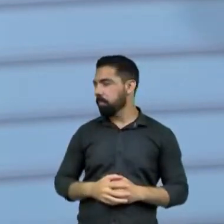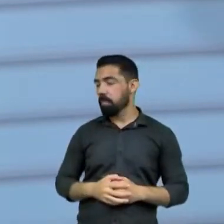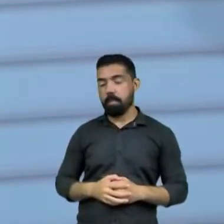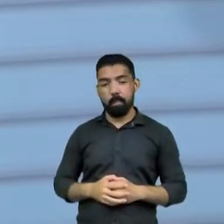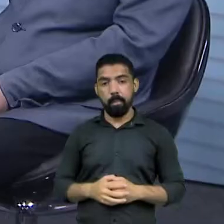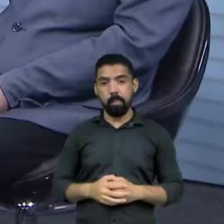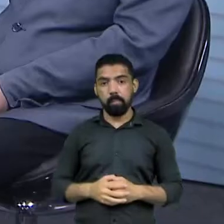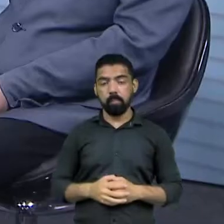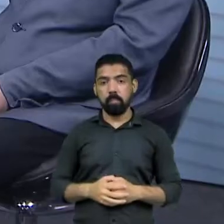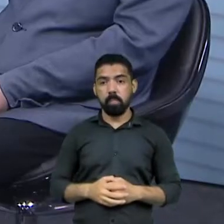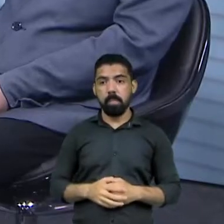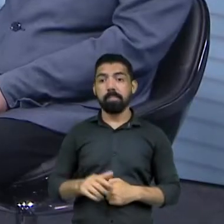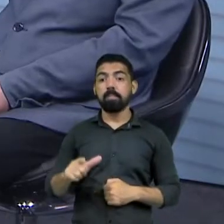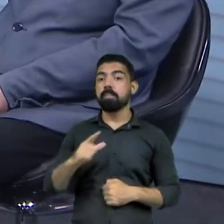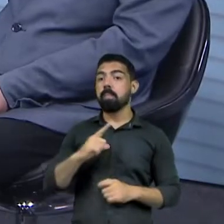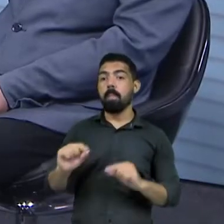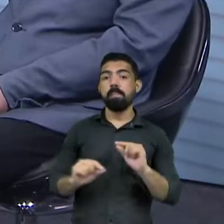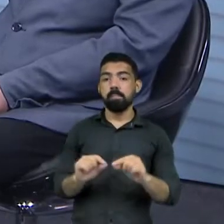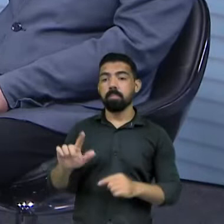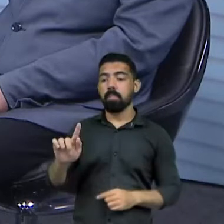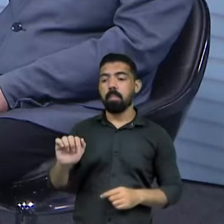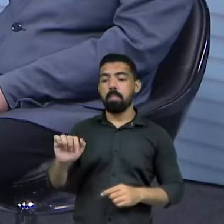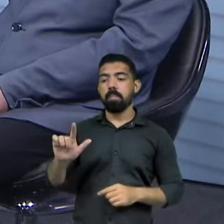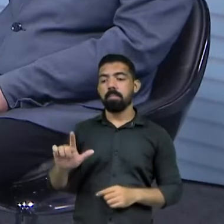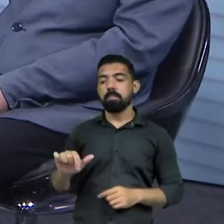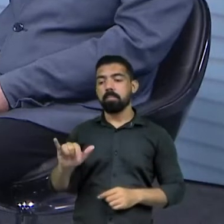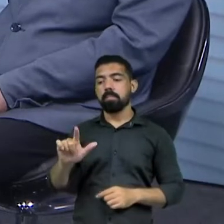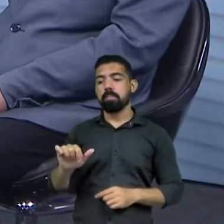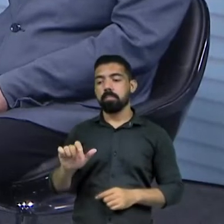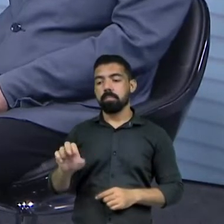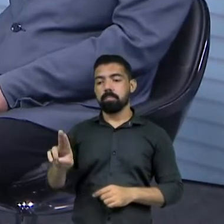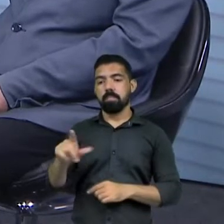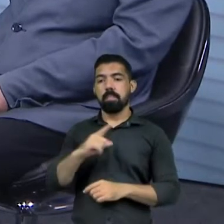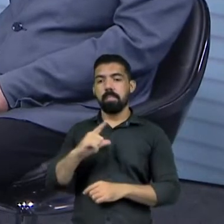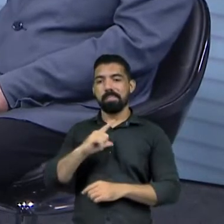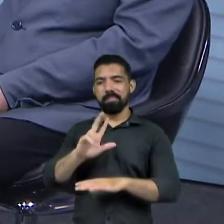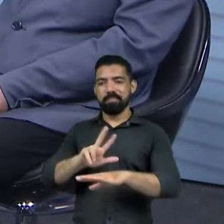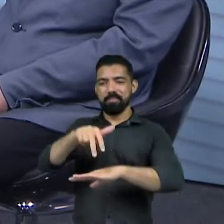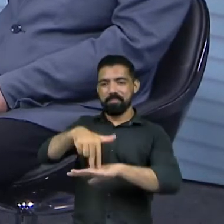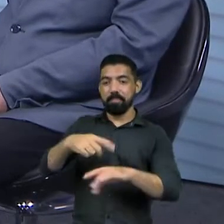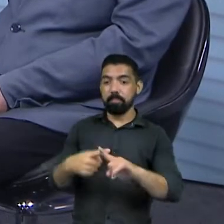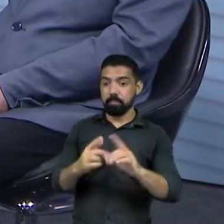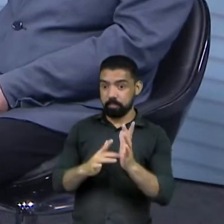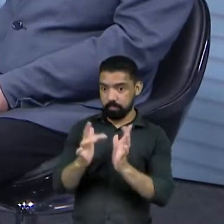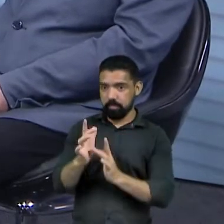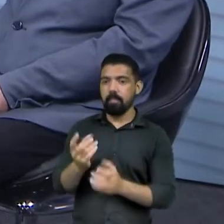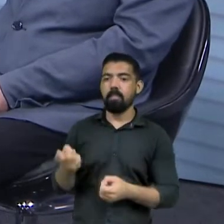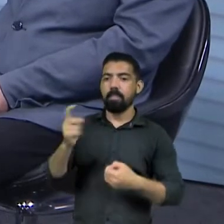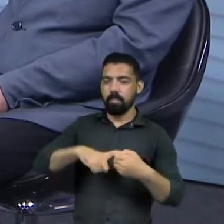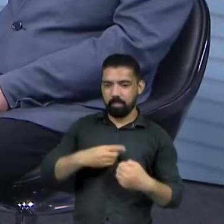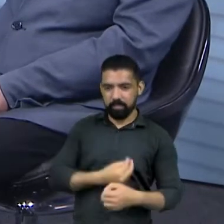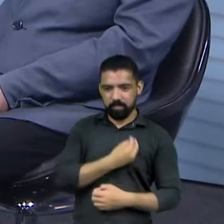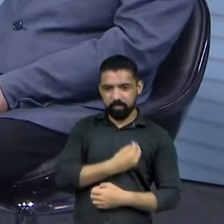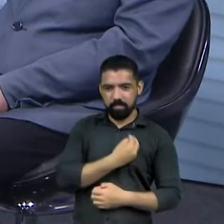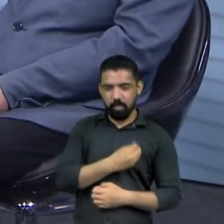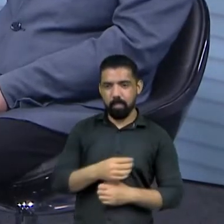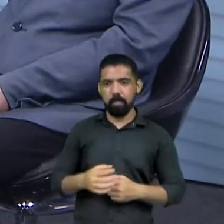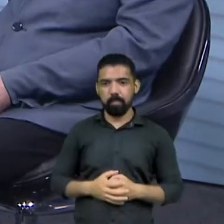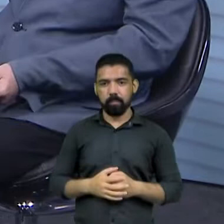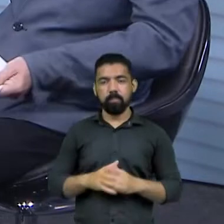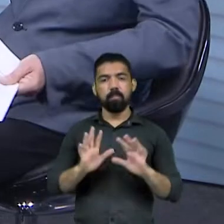Ele termina o com certo galileu com a ressurreição Ah agora mudou agora porque Jesus volta e volta